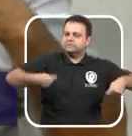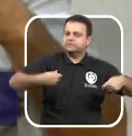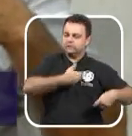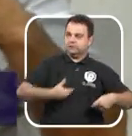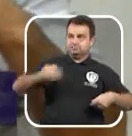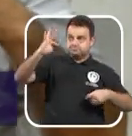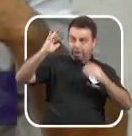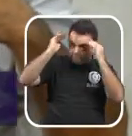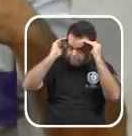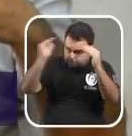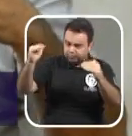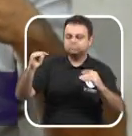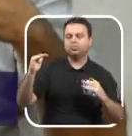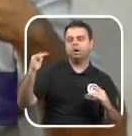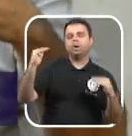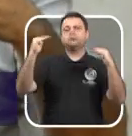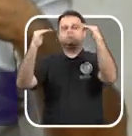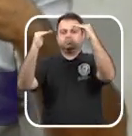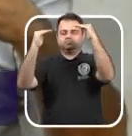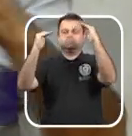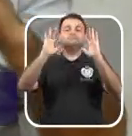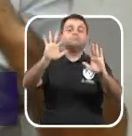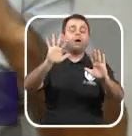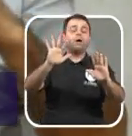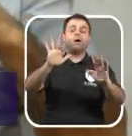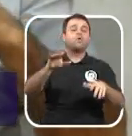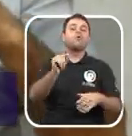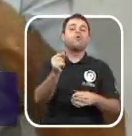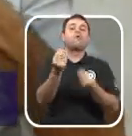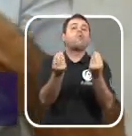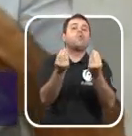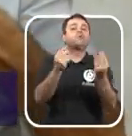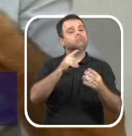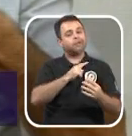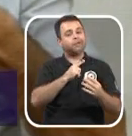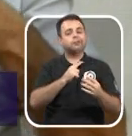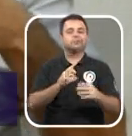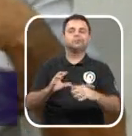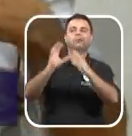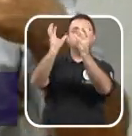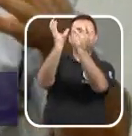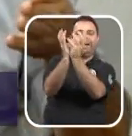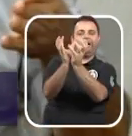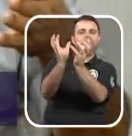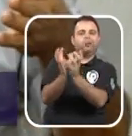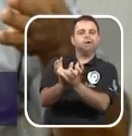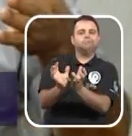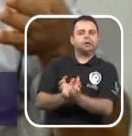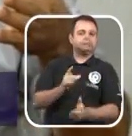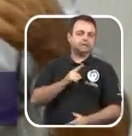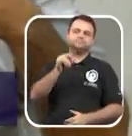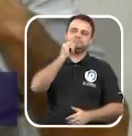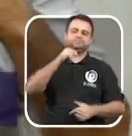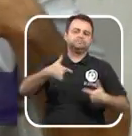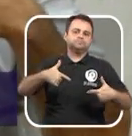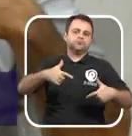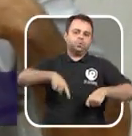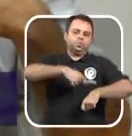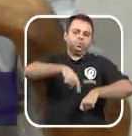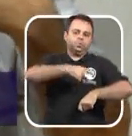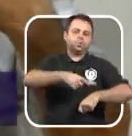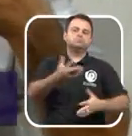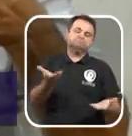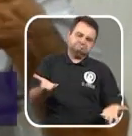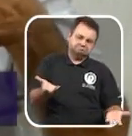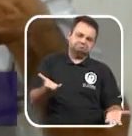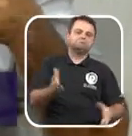é referência, tem referências. Então, à medida em que você vai, né, vai aumentando o teu tempo de trabalho, progressão ali, a